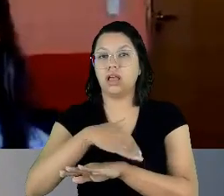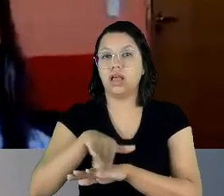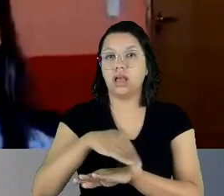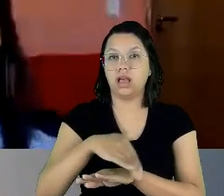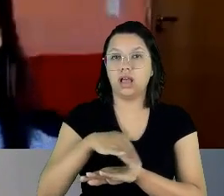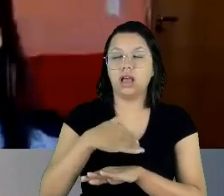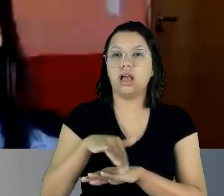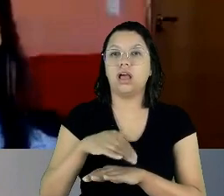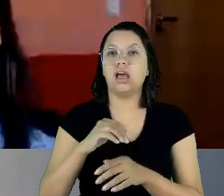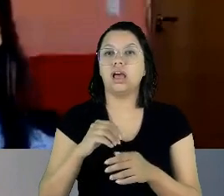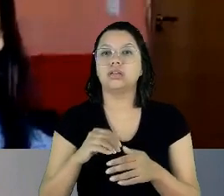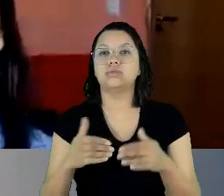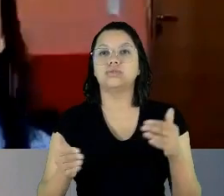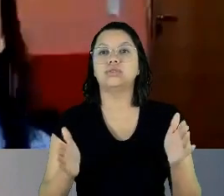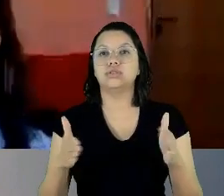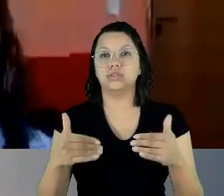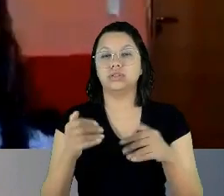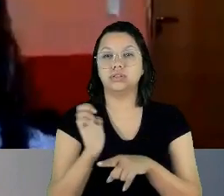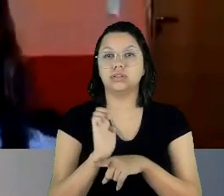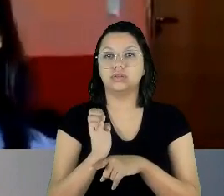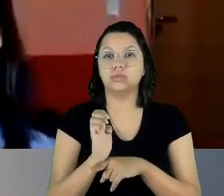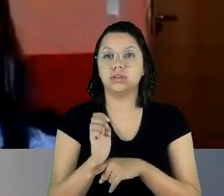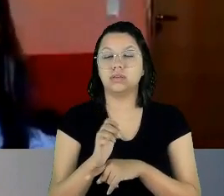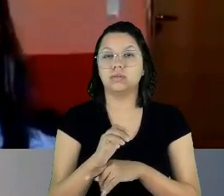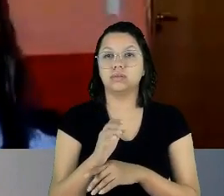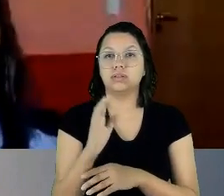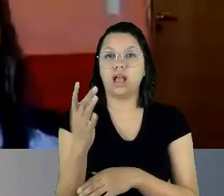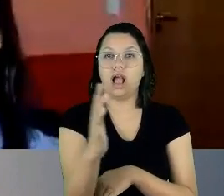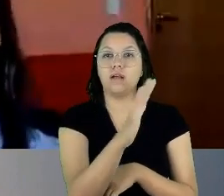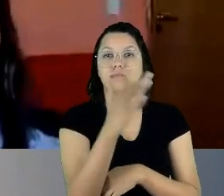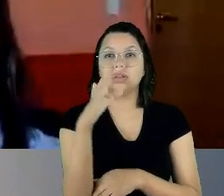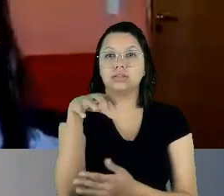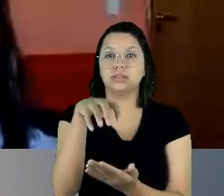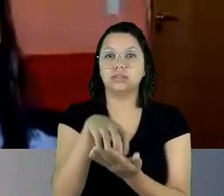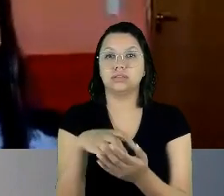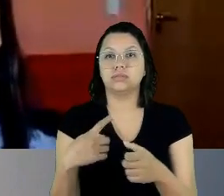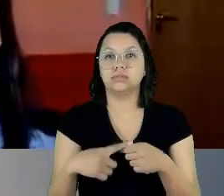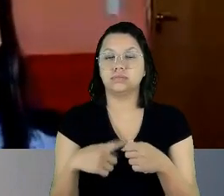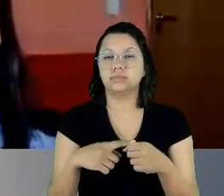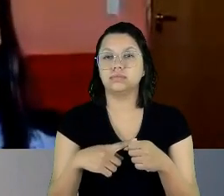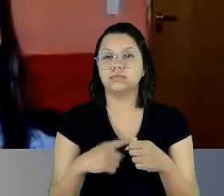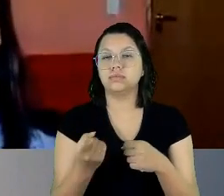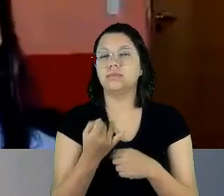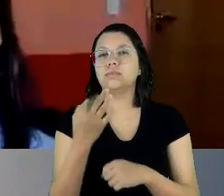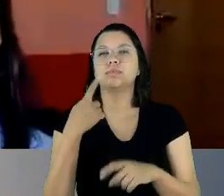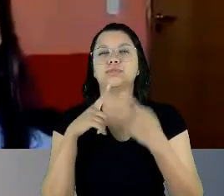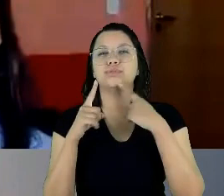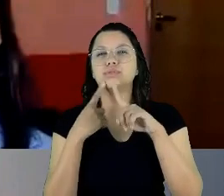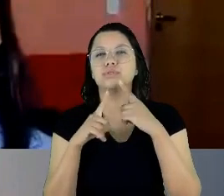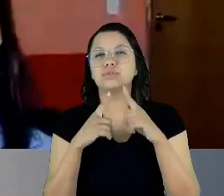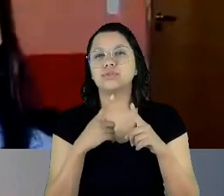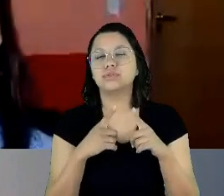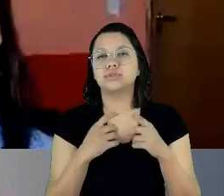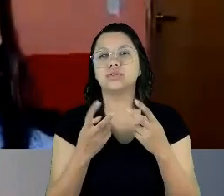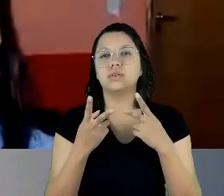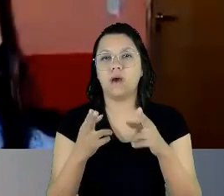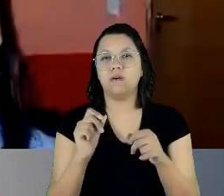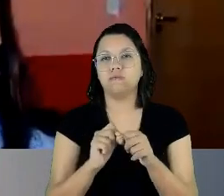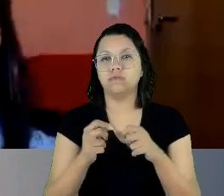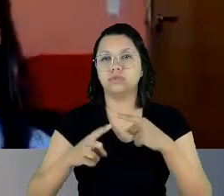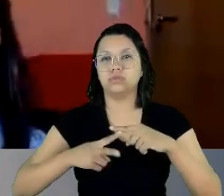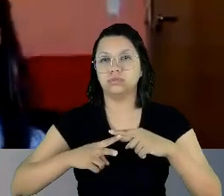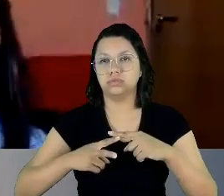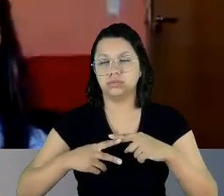Estadual bem na praça central da cidade, né? O quanto discutir essas questões, como a gente fez no laboratório